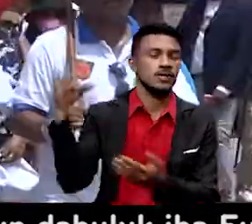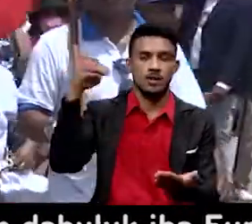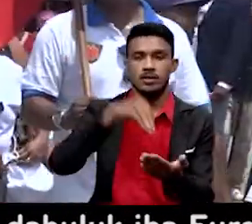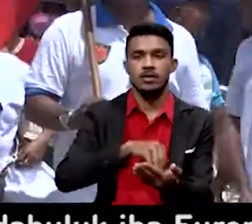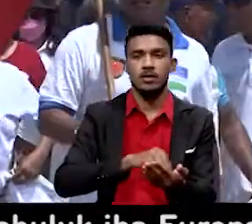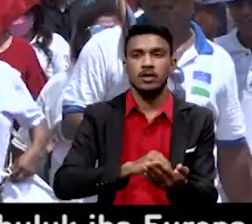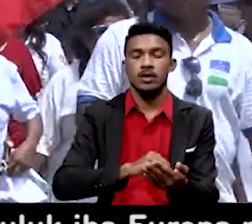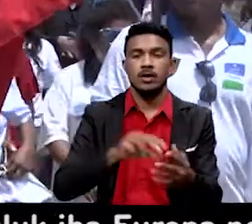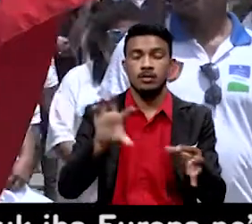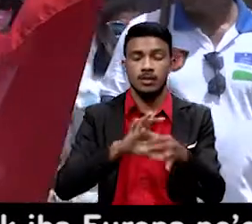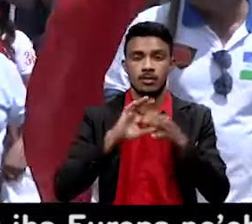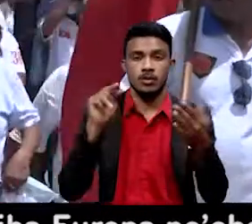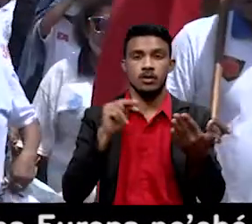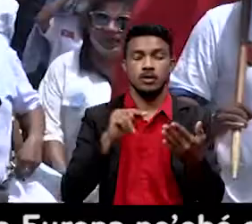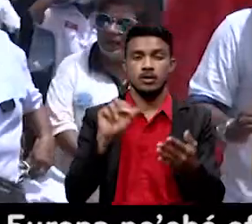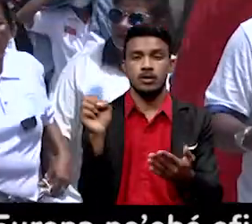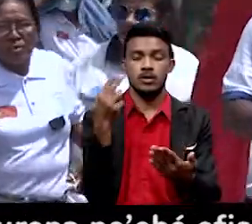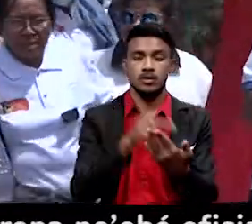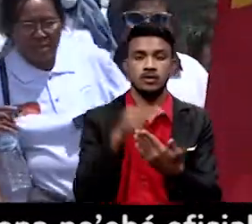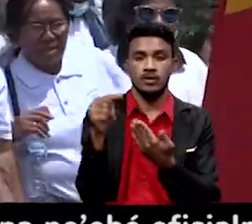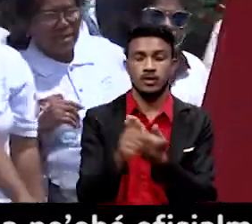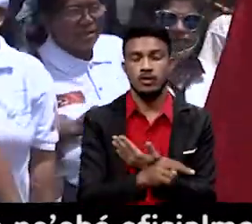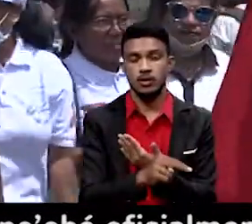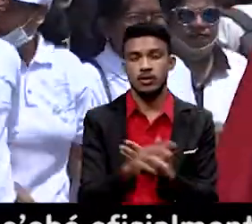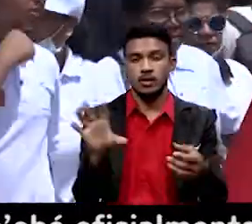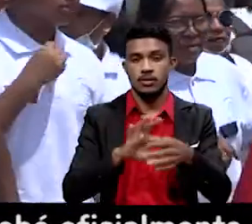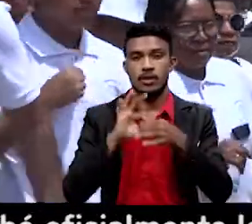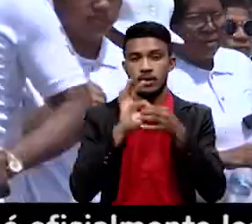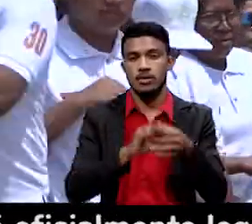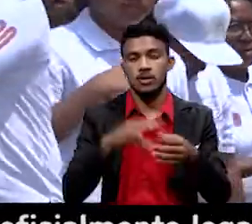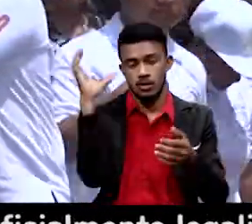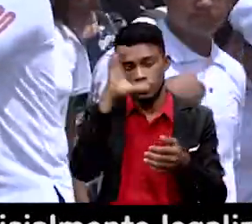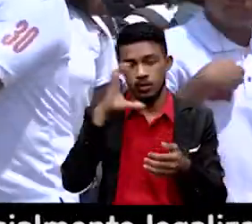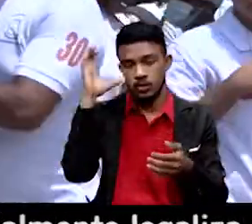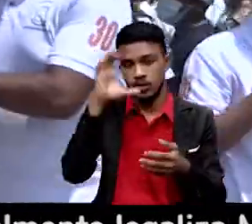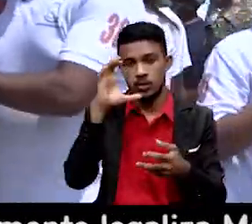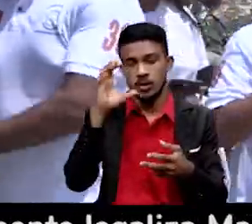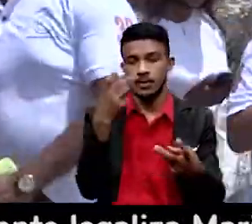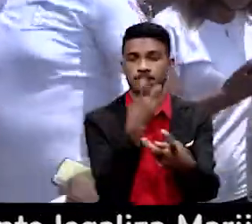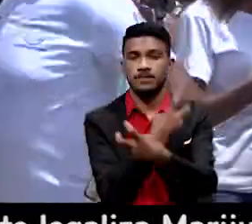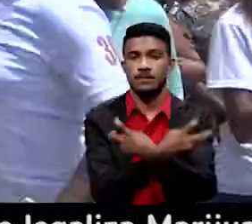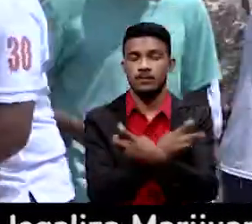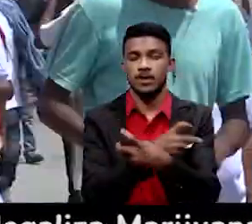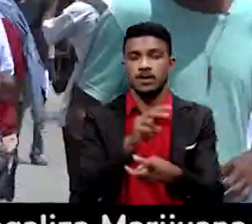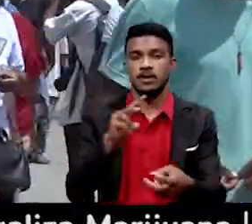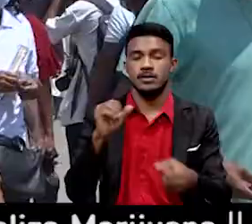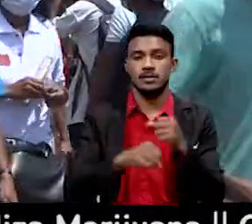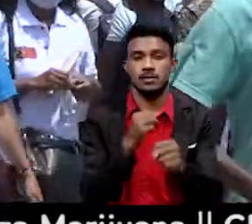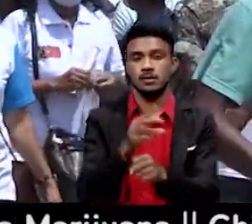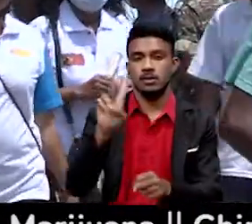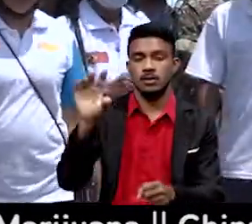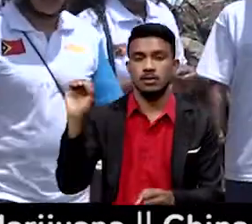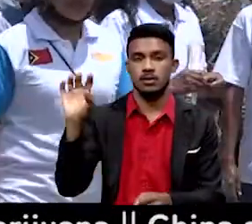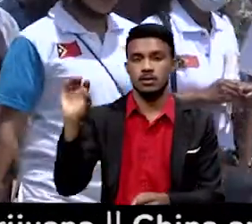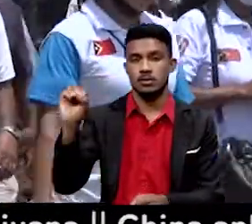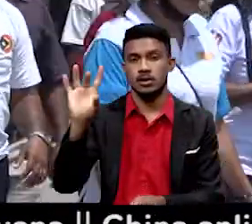muda com a família, se era boca, desde a Maria, comitê, e a. E a 2008. Até